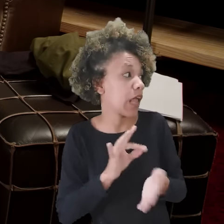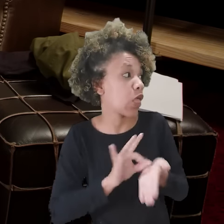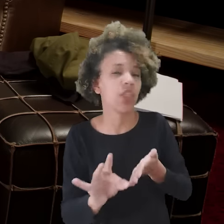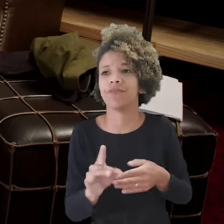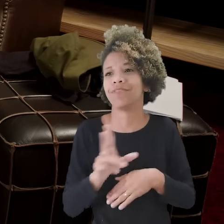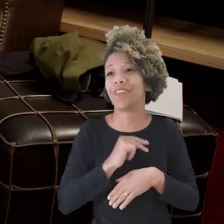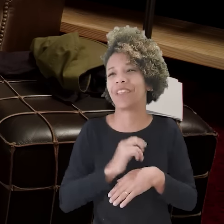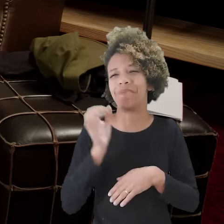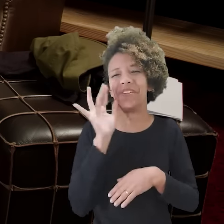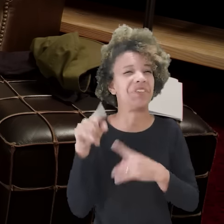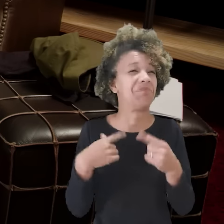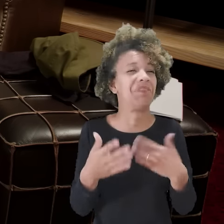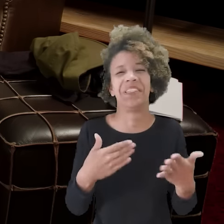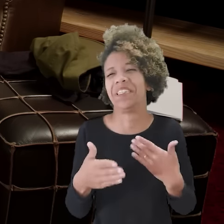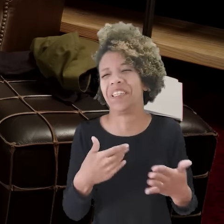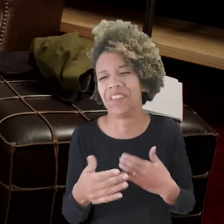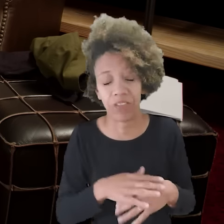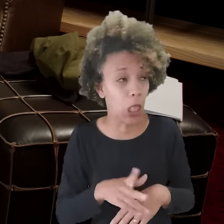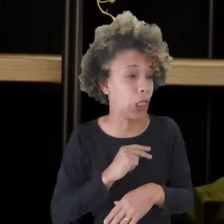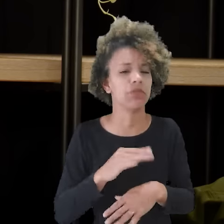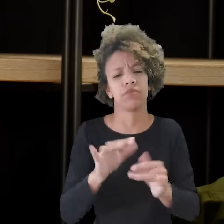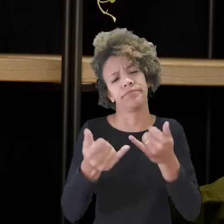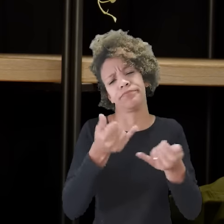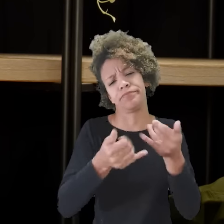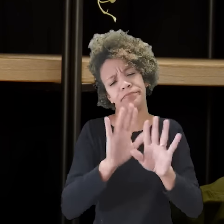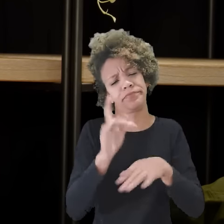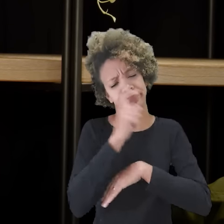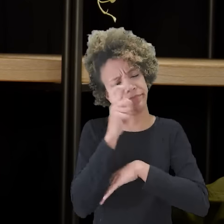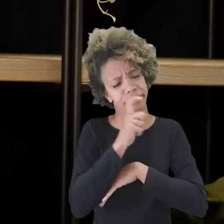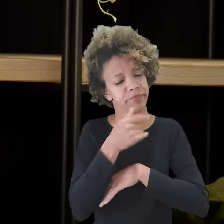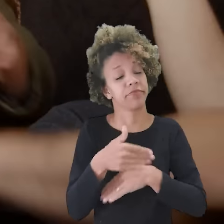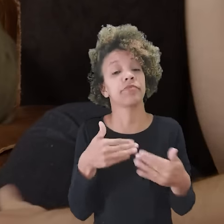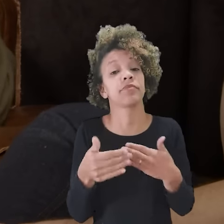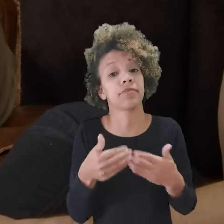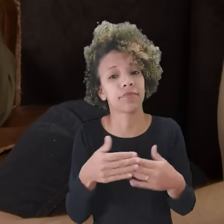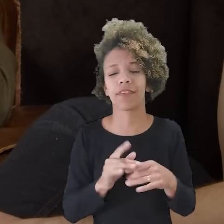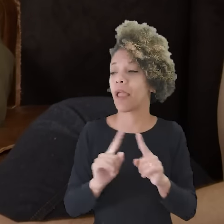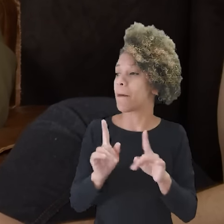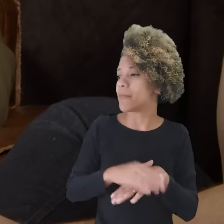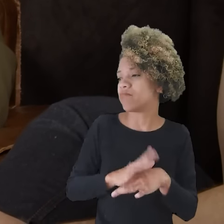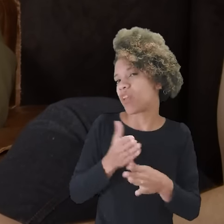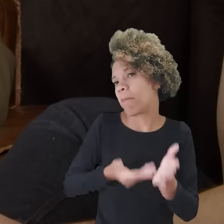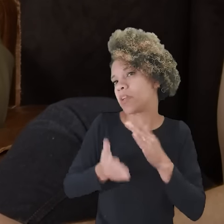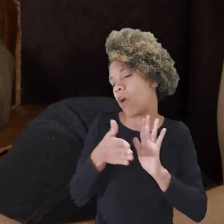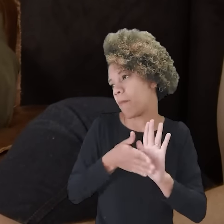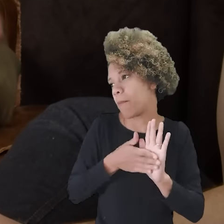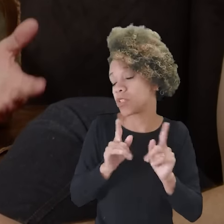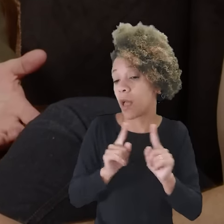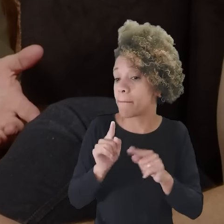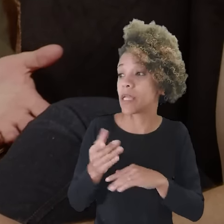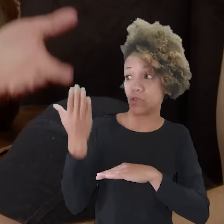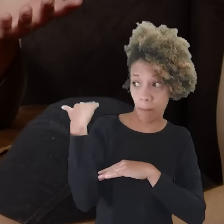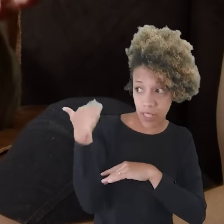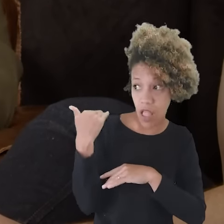odeia imagina o cara começam falando um bagulho que não tem nada a ver dá uma mentira tô no comitê do que ri bem aí tá aí hoje em dia já perdeu meio que essa proposta mas nessa